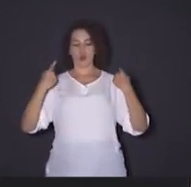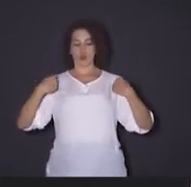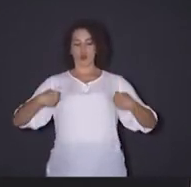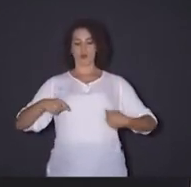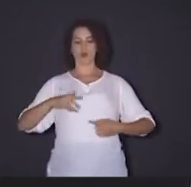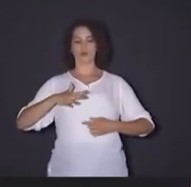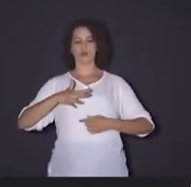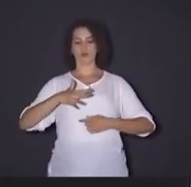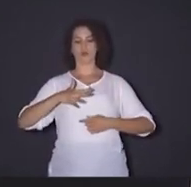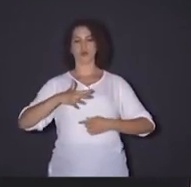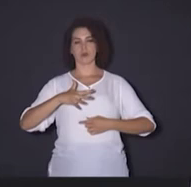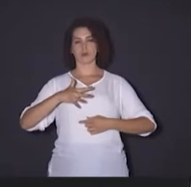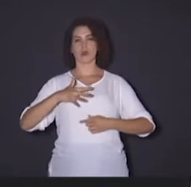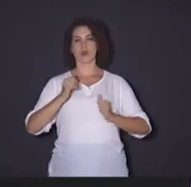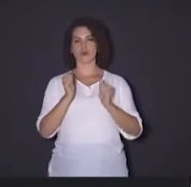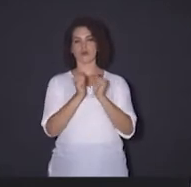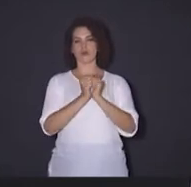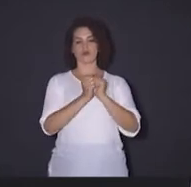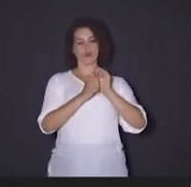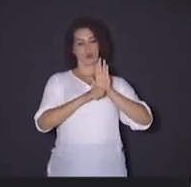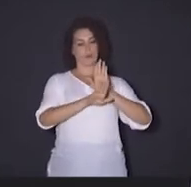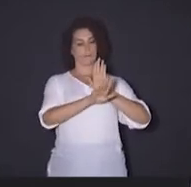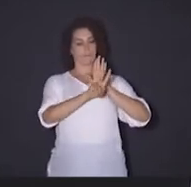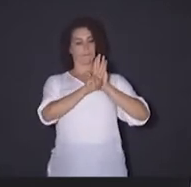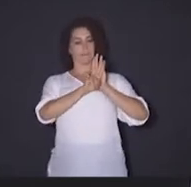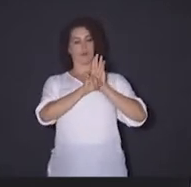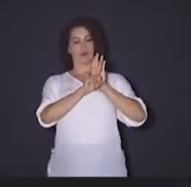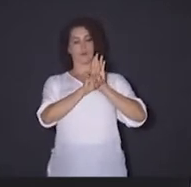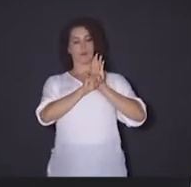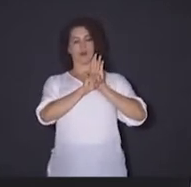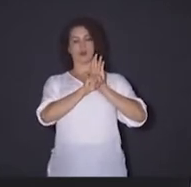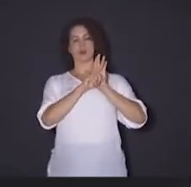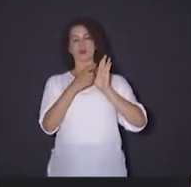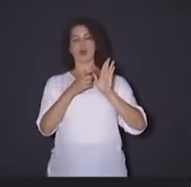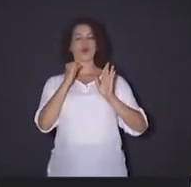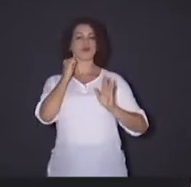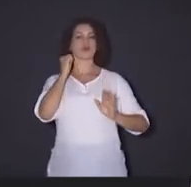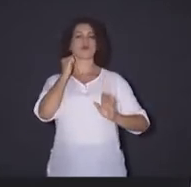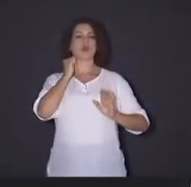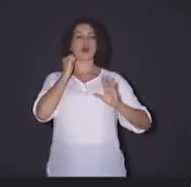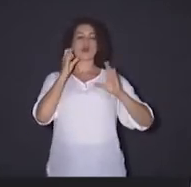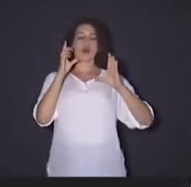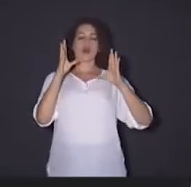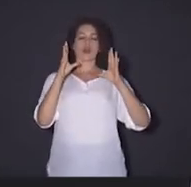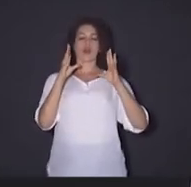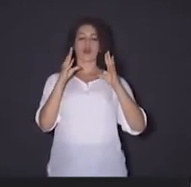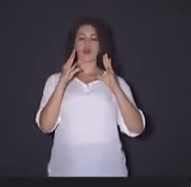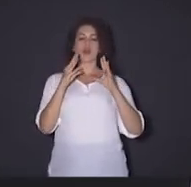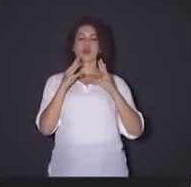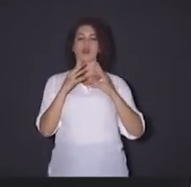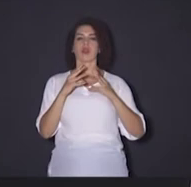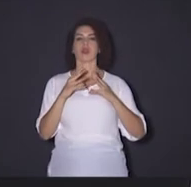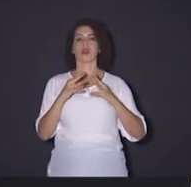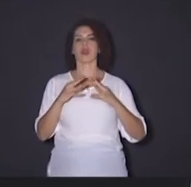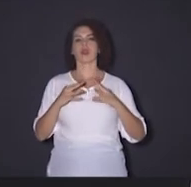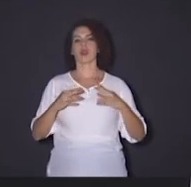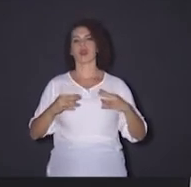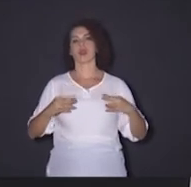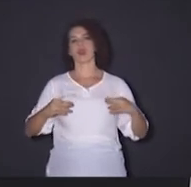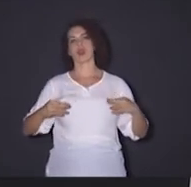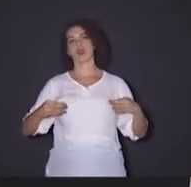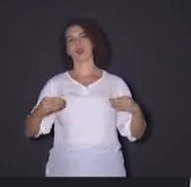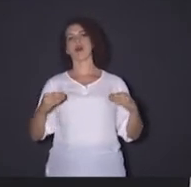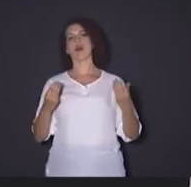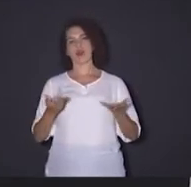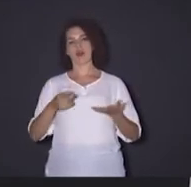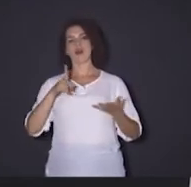parede e isso faz com que o ambiente e de estresse e se ele pode se esvair ali naqueles movimento então está